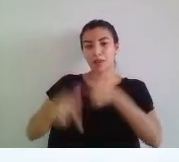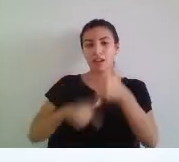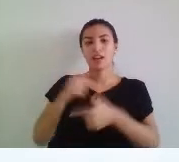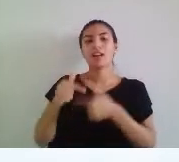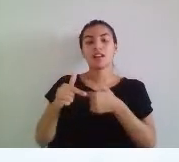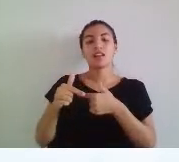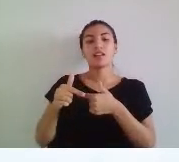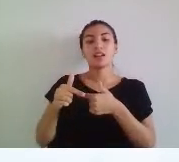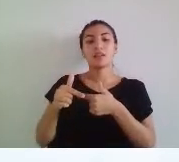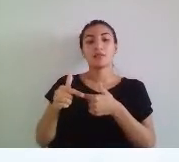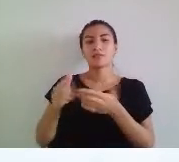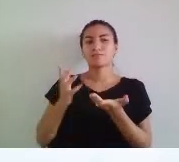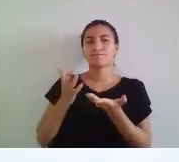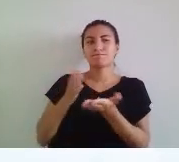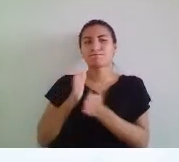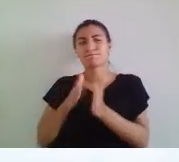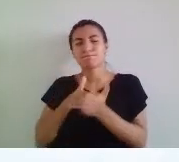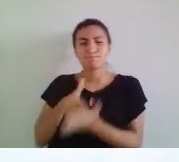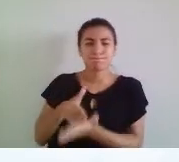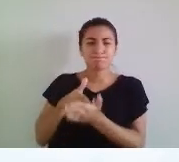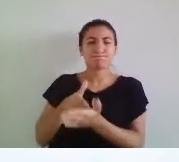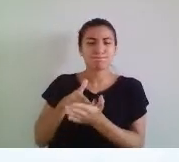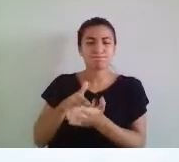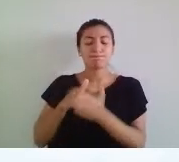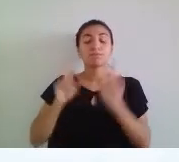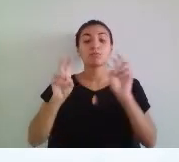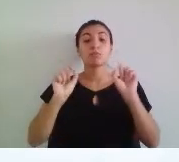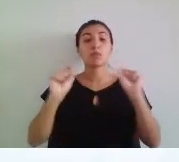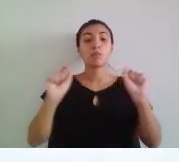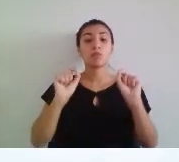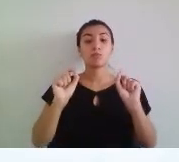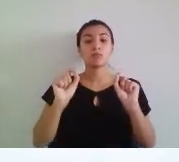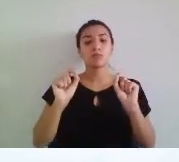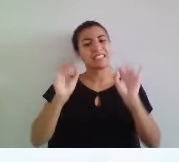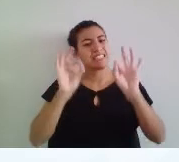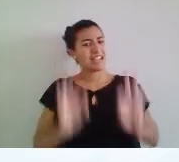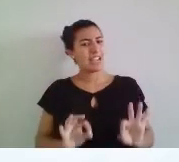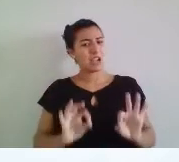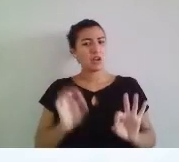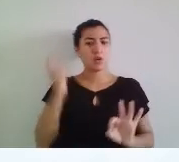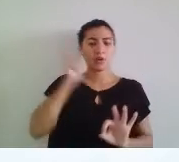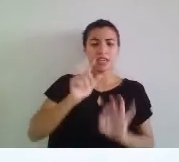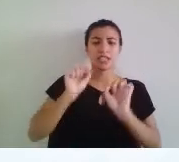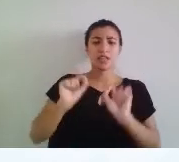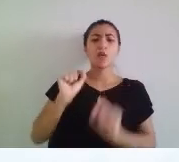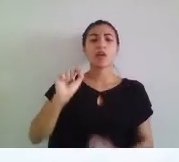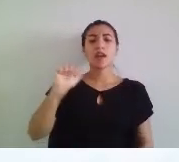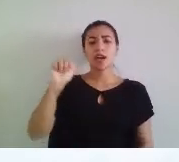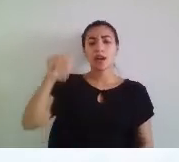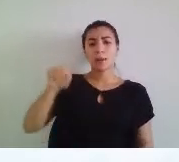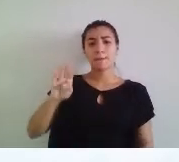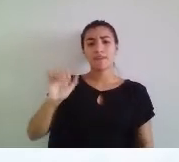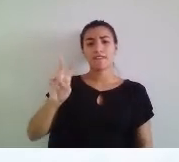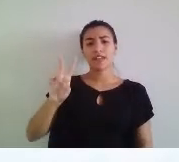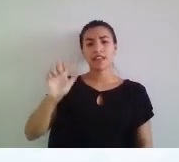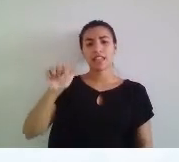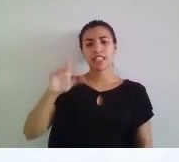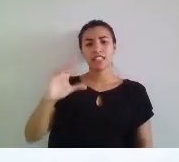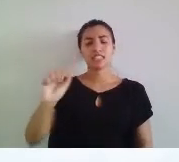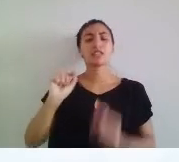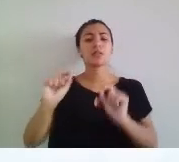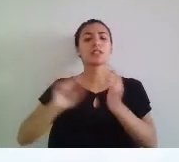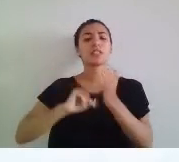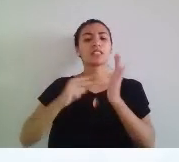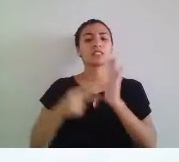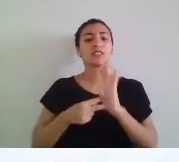impasse para tentar resolver, que tem a ver justamente com a ambivalência do direito do trabalho. O que é a ambivalência do direito do trabalho? Quer